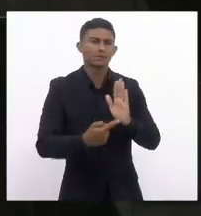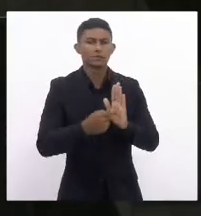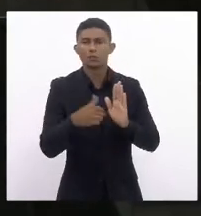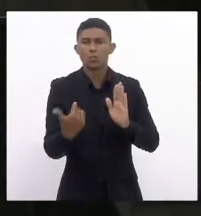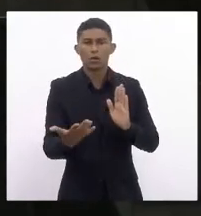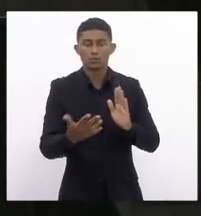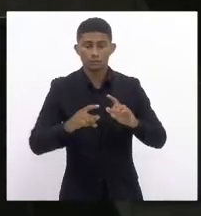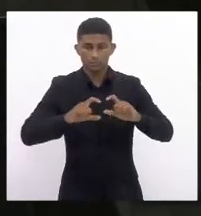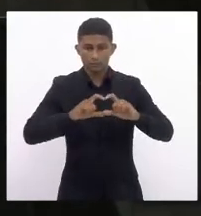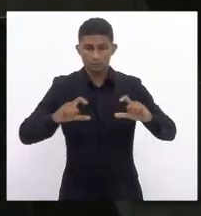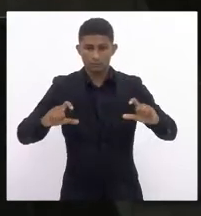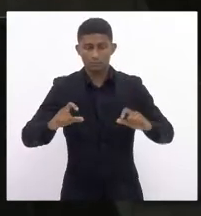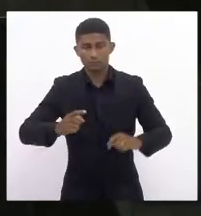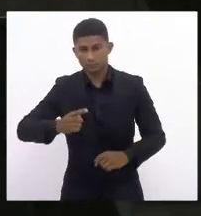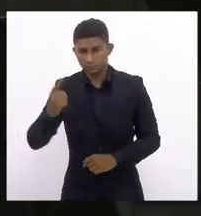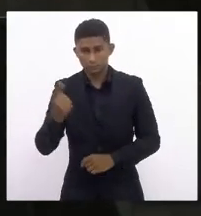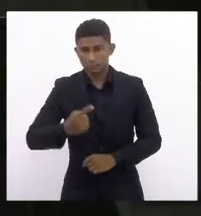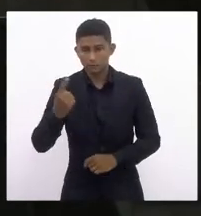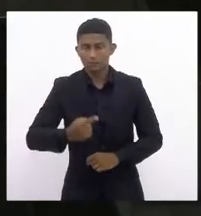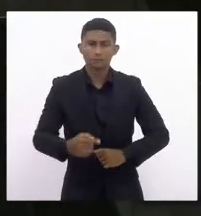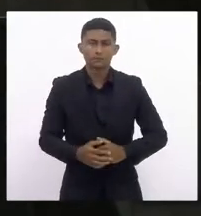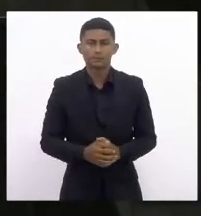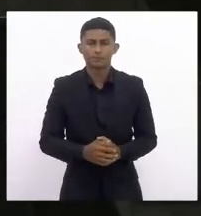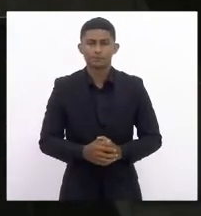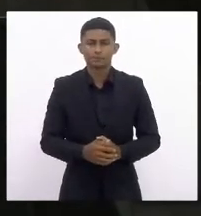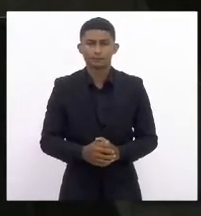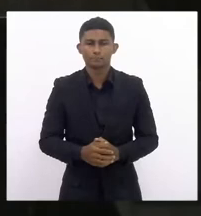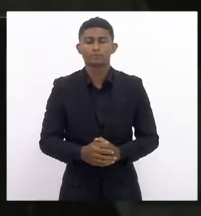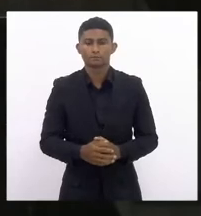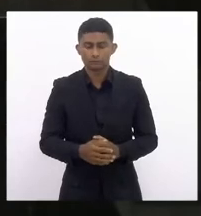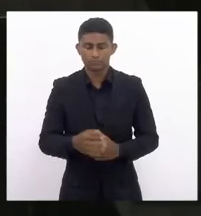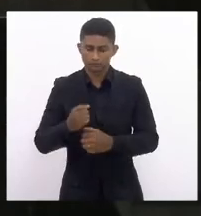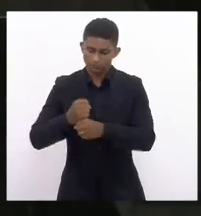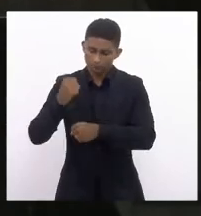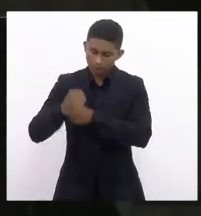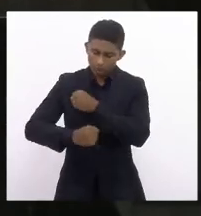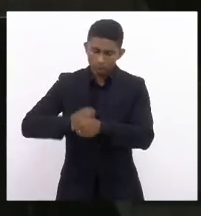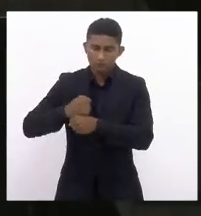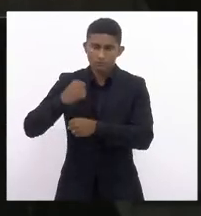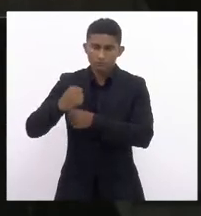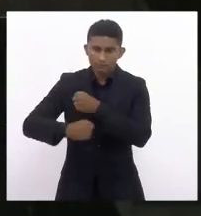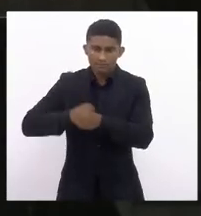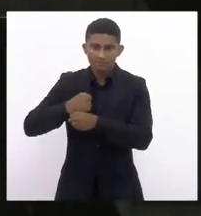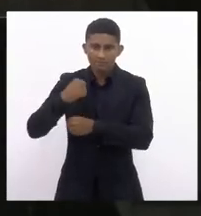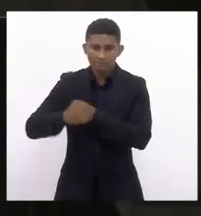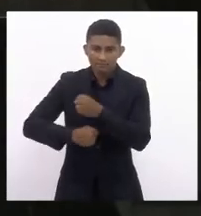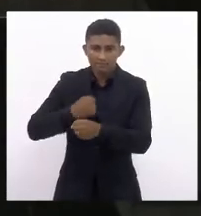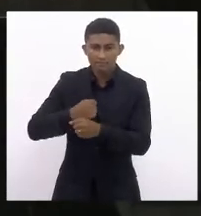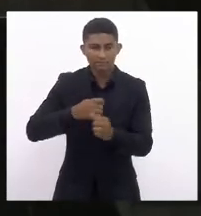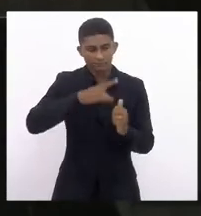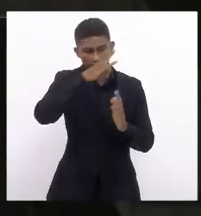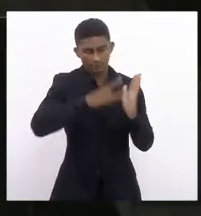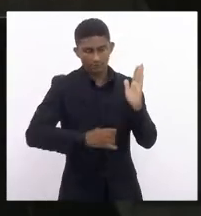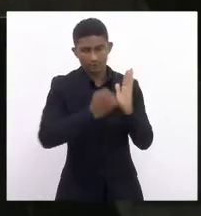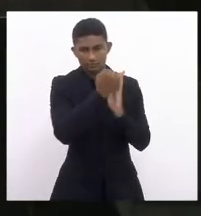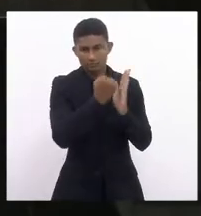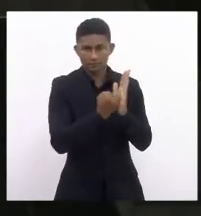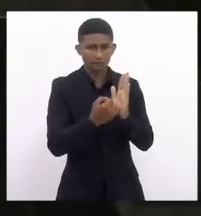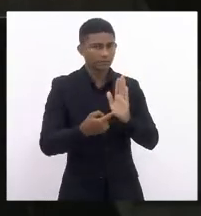Parágrafo 1º. O licenciamento anual compreende